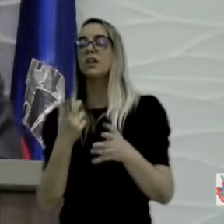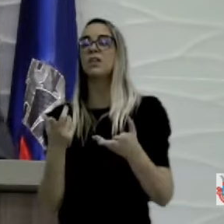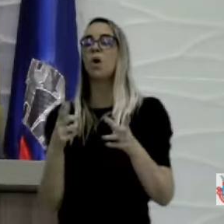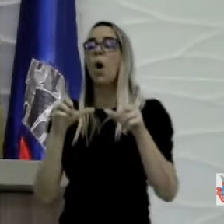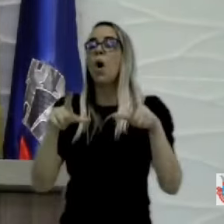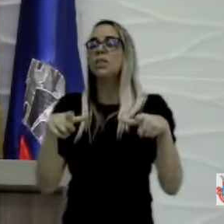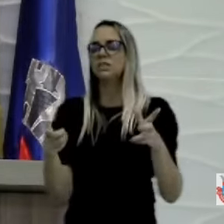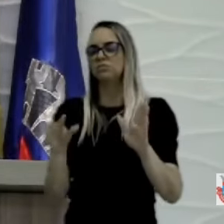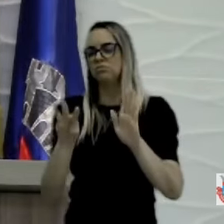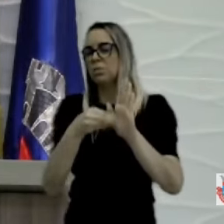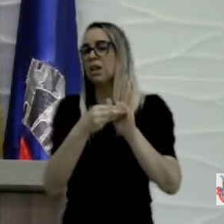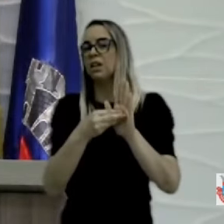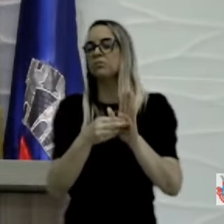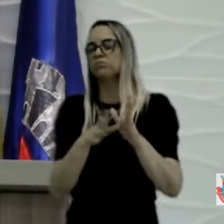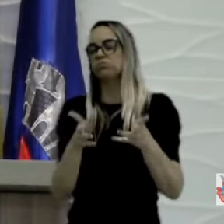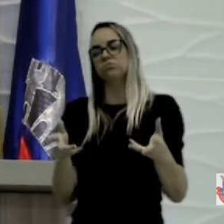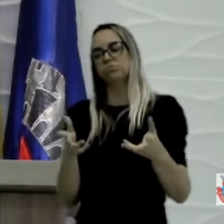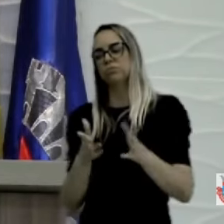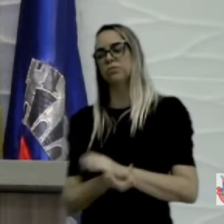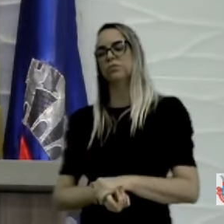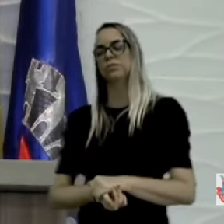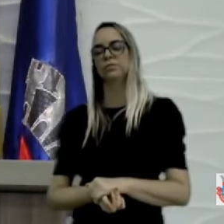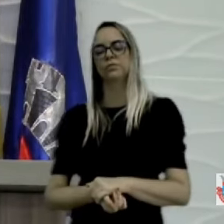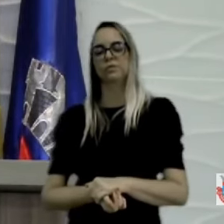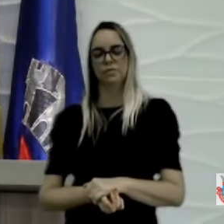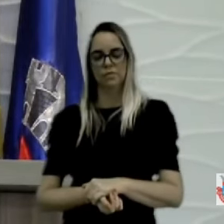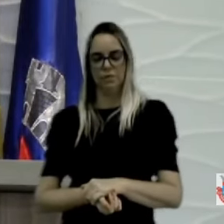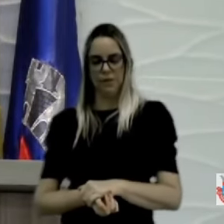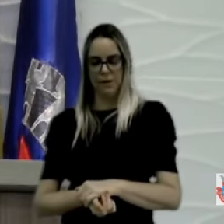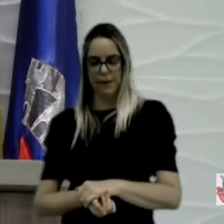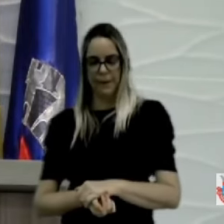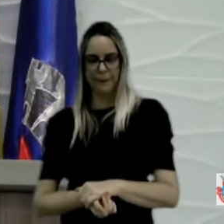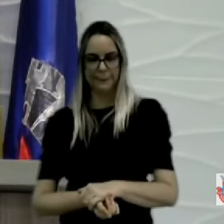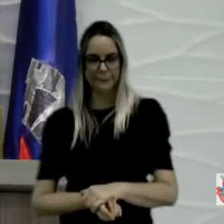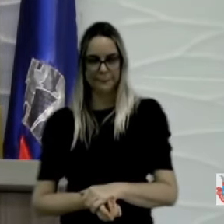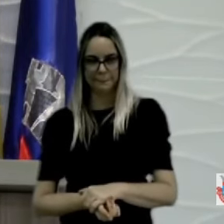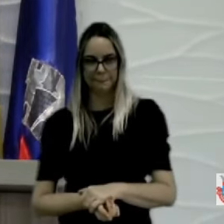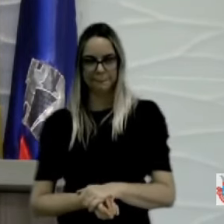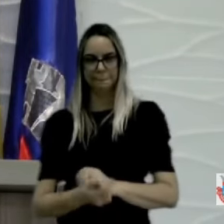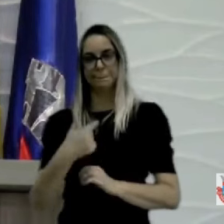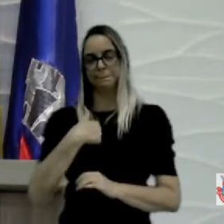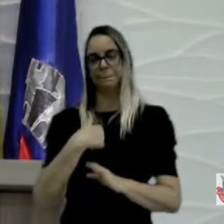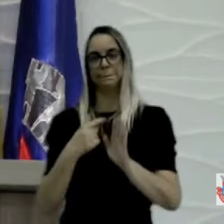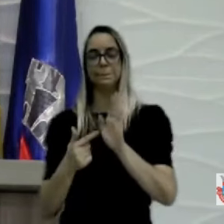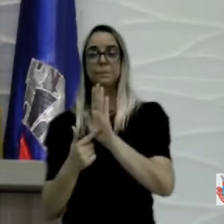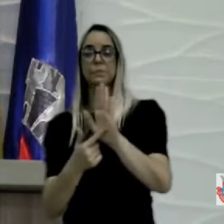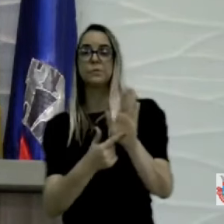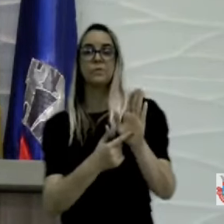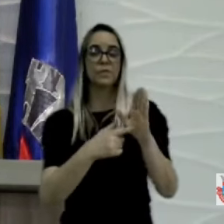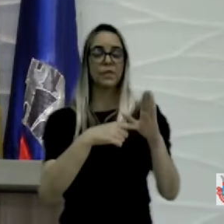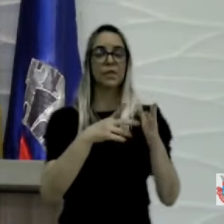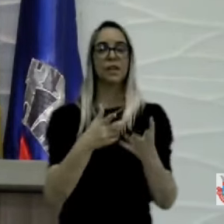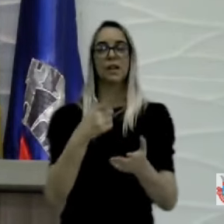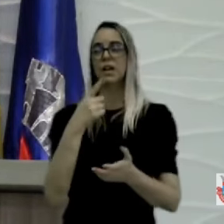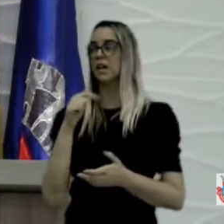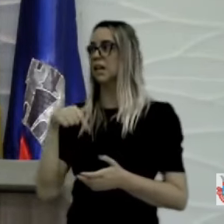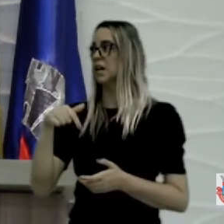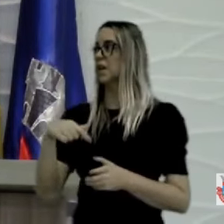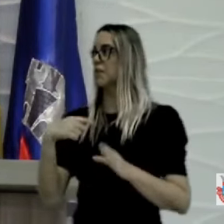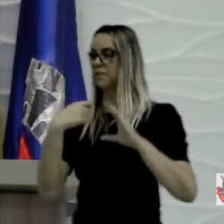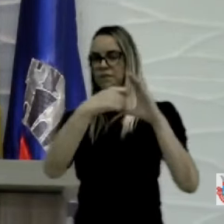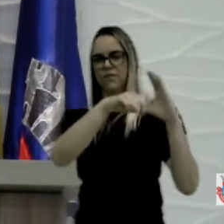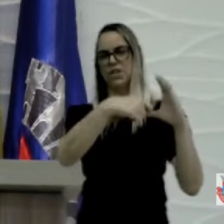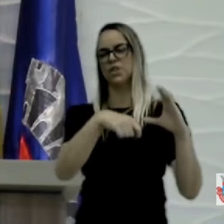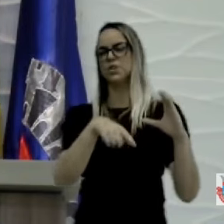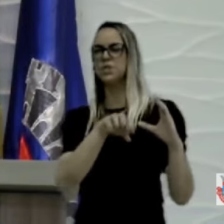emendas. Eu vou só mostrar aqui um vídeo, se esse vereador realmente